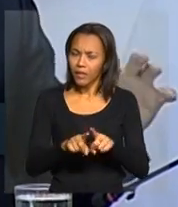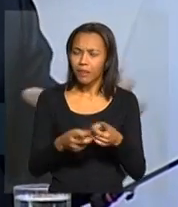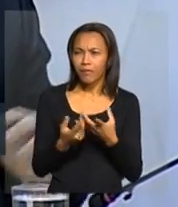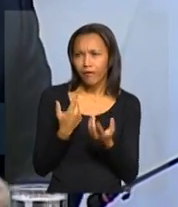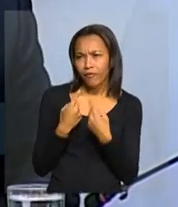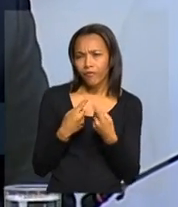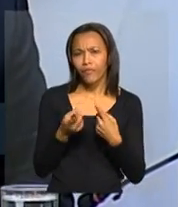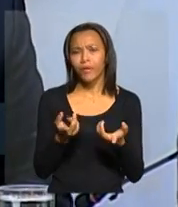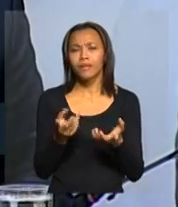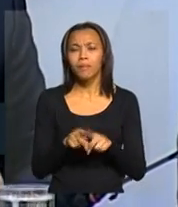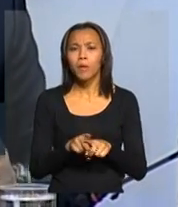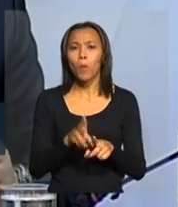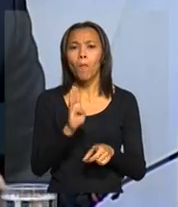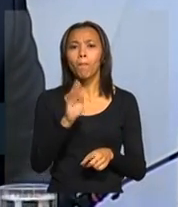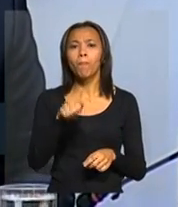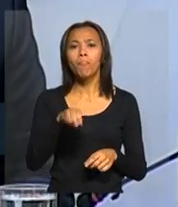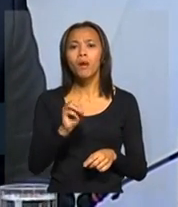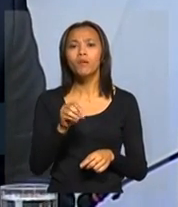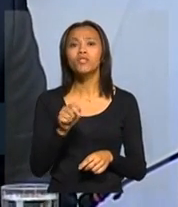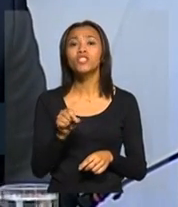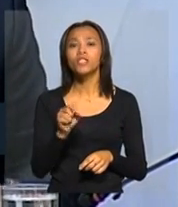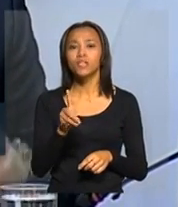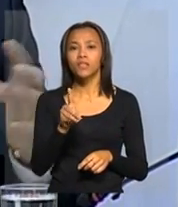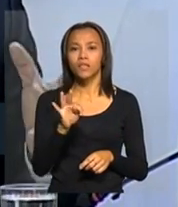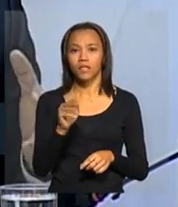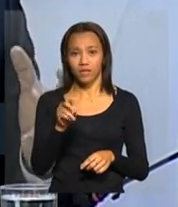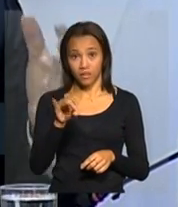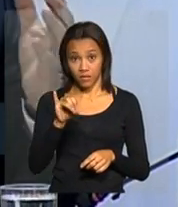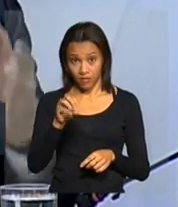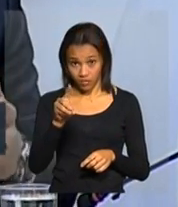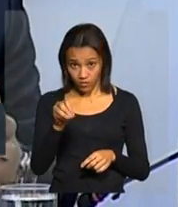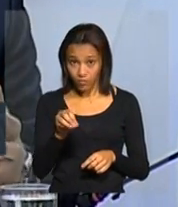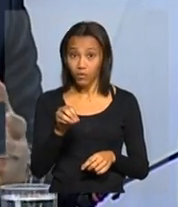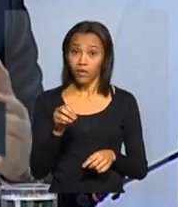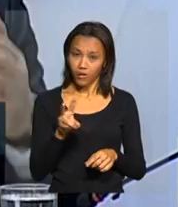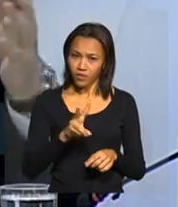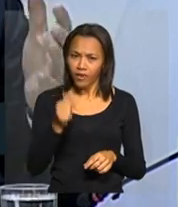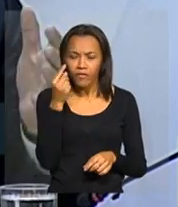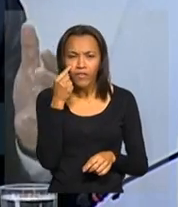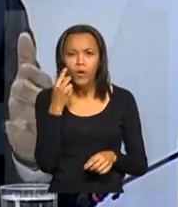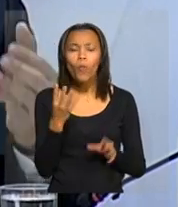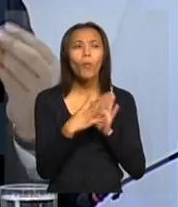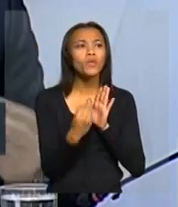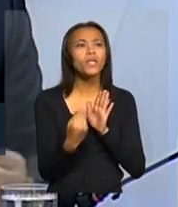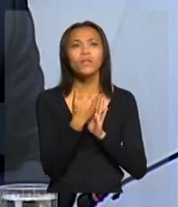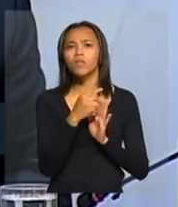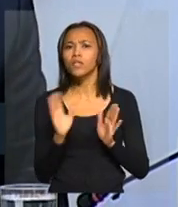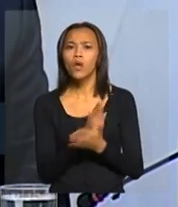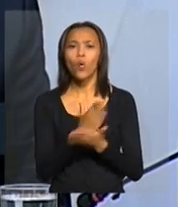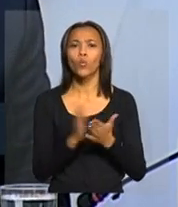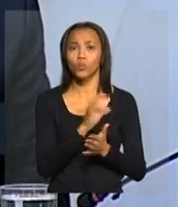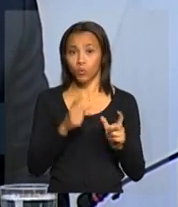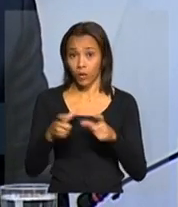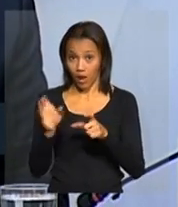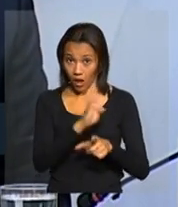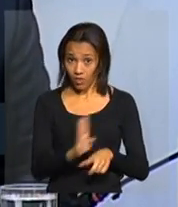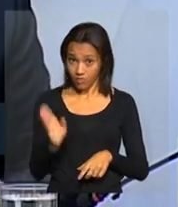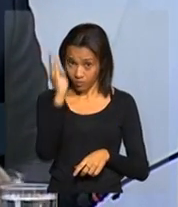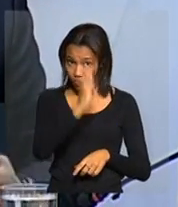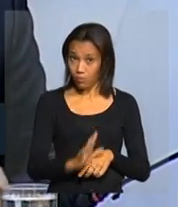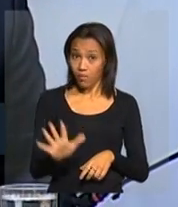aí vamos completar o modelo que a gente tem no país, em algumas regiões, trazendo aqui para o Distrito Federal.